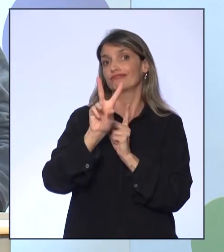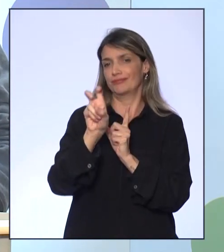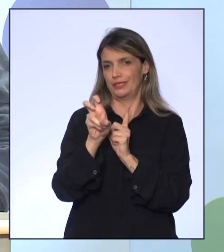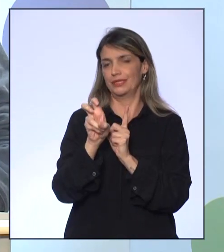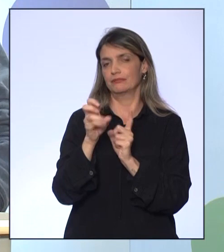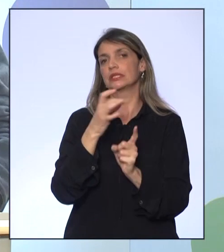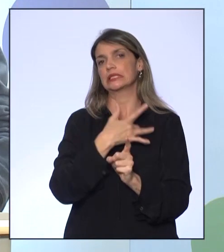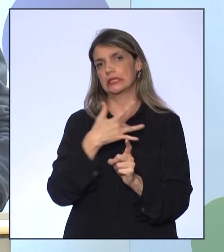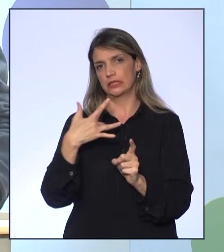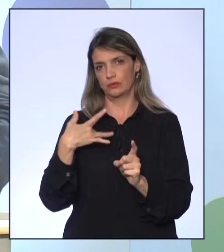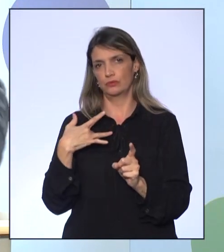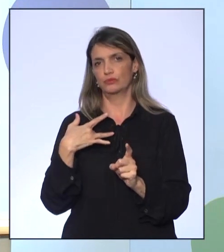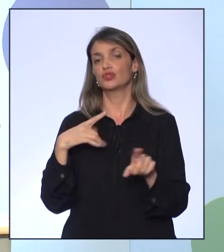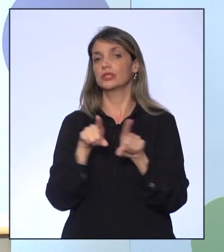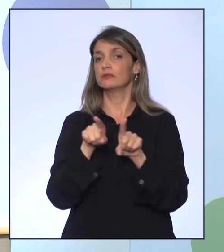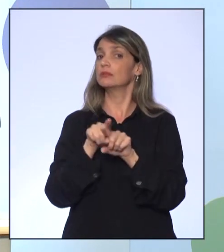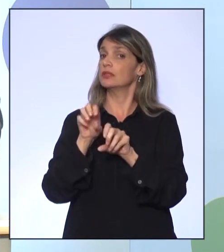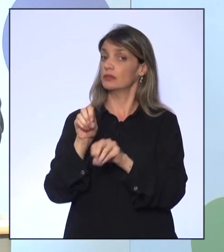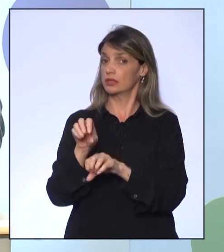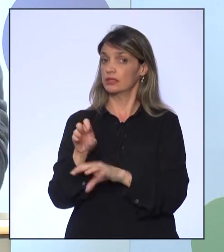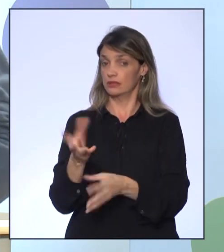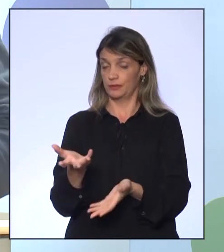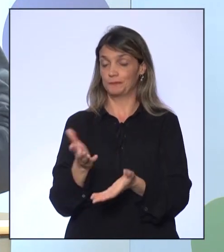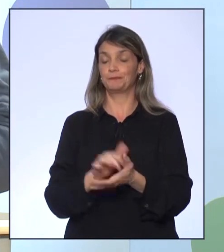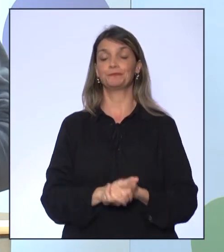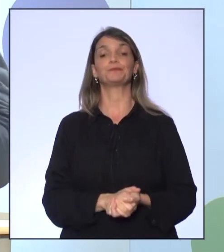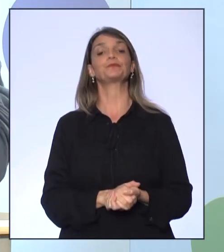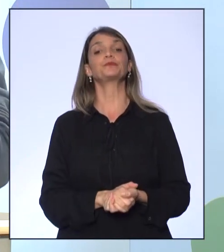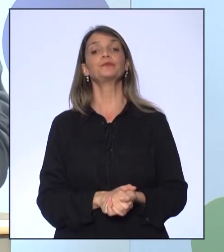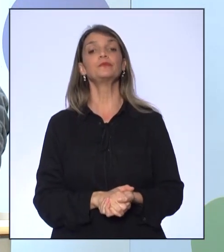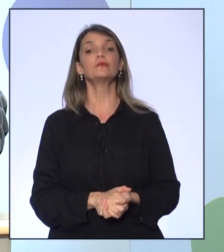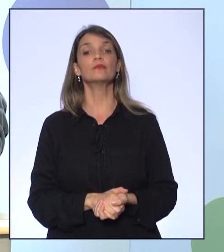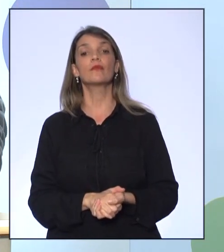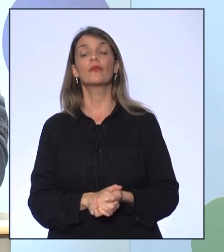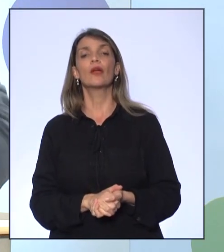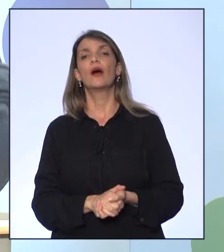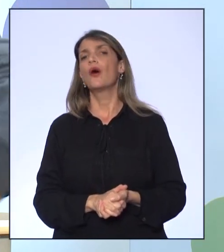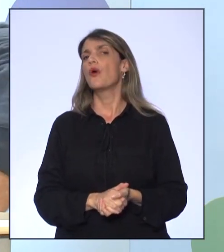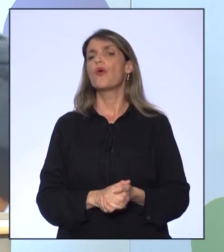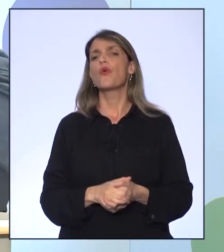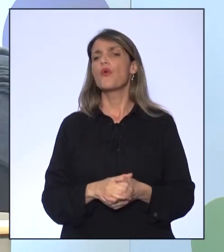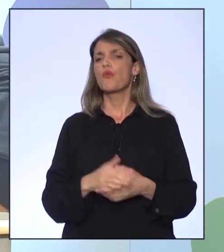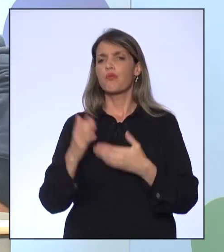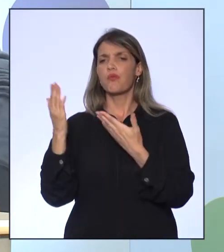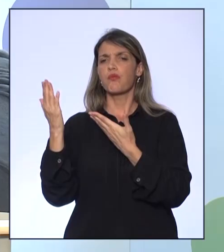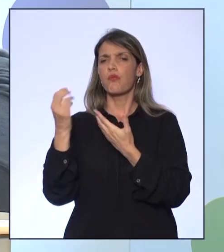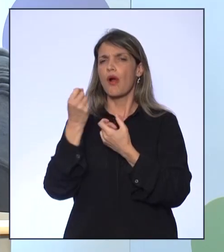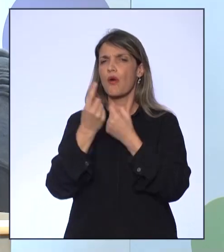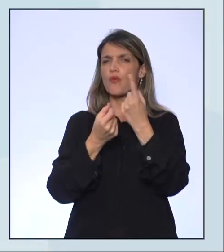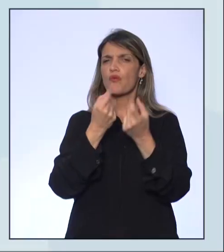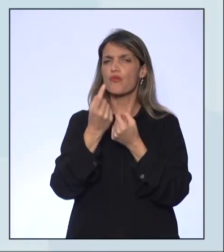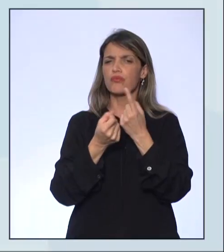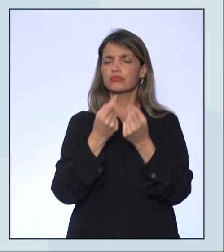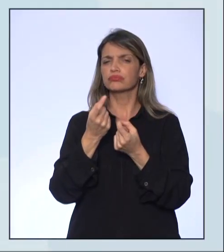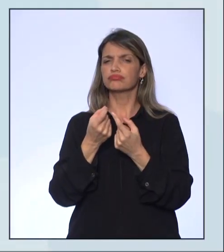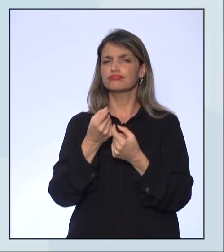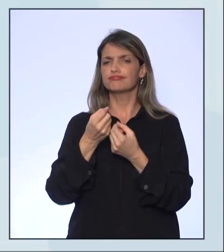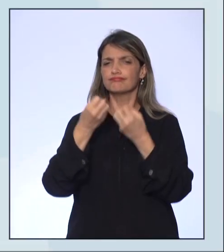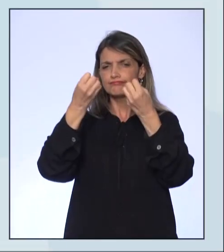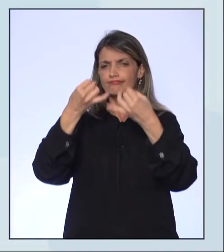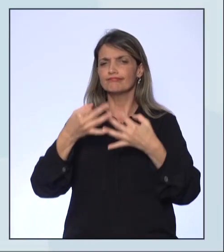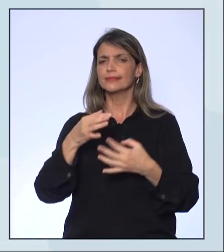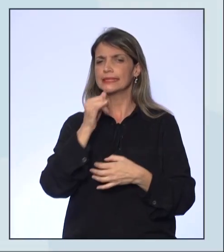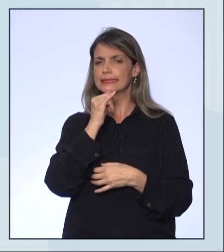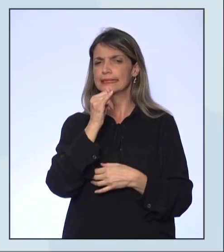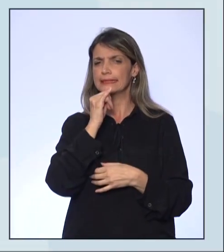da saúde e da educação. Por fim, coloquei alguns exemplos de países que fazem parte do